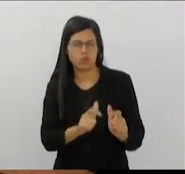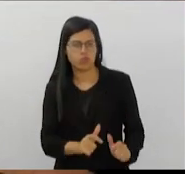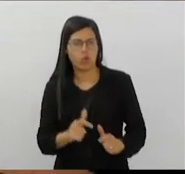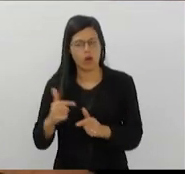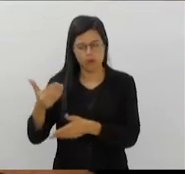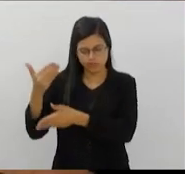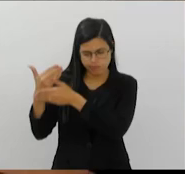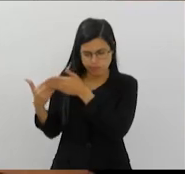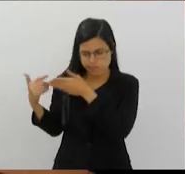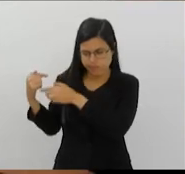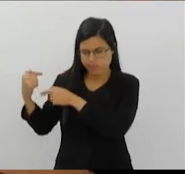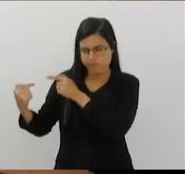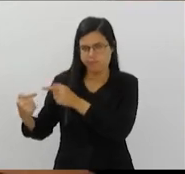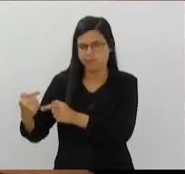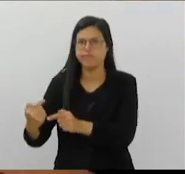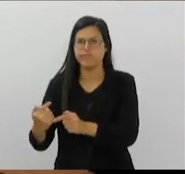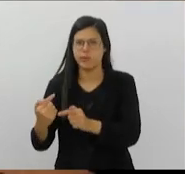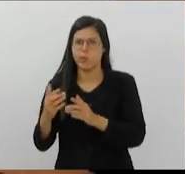Então,